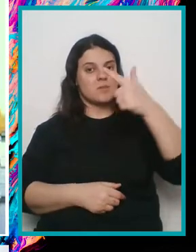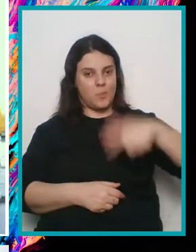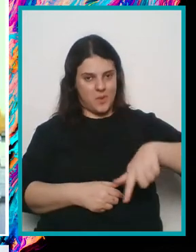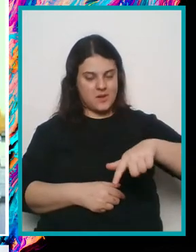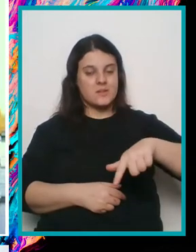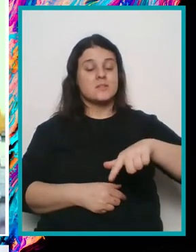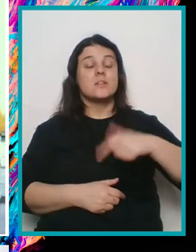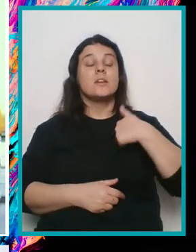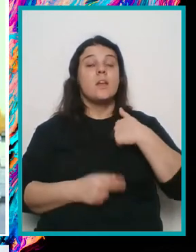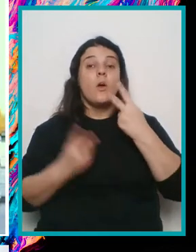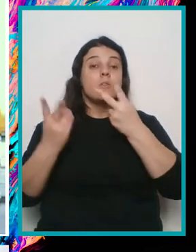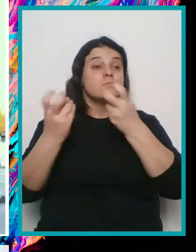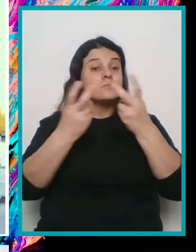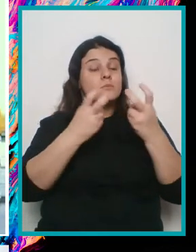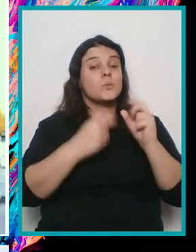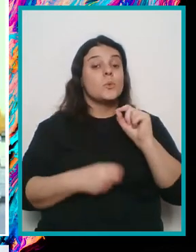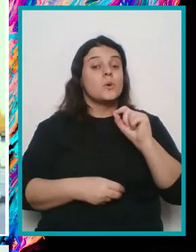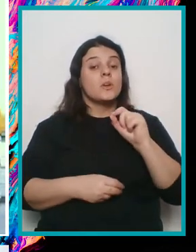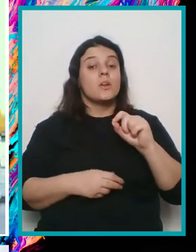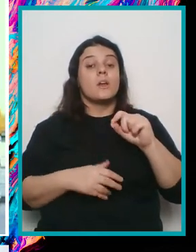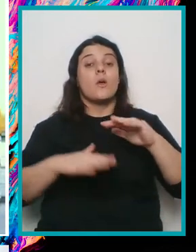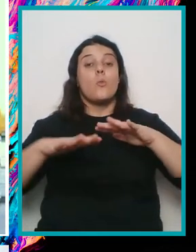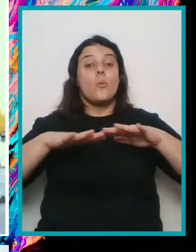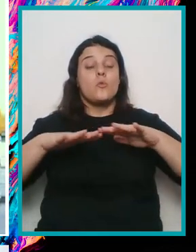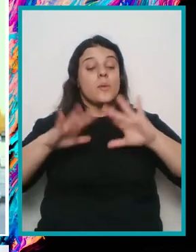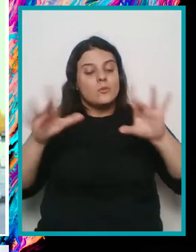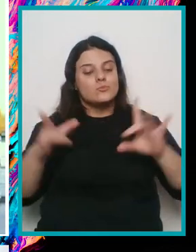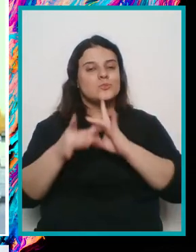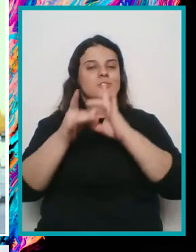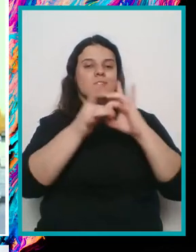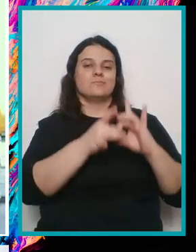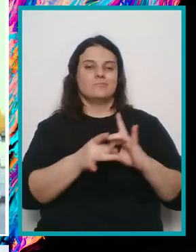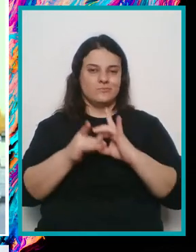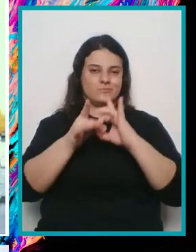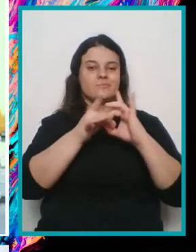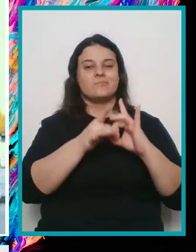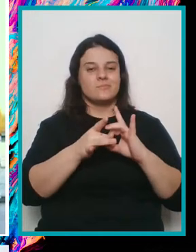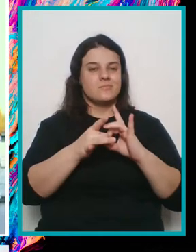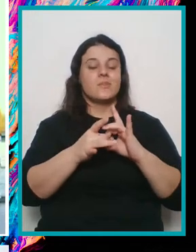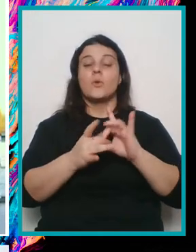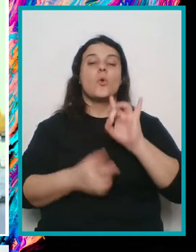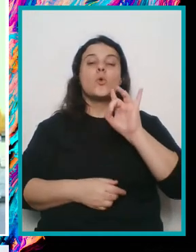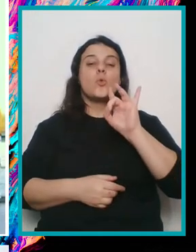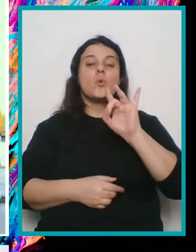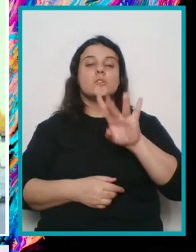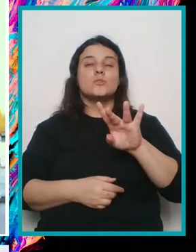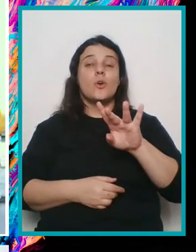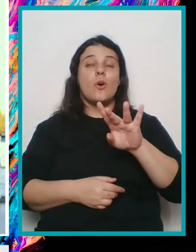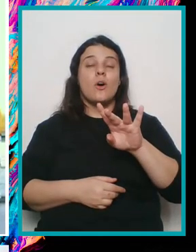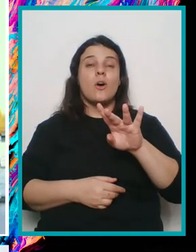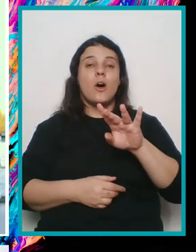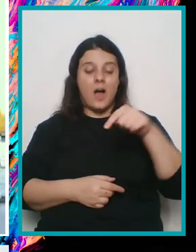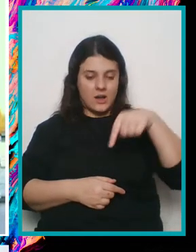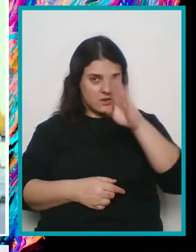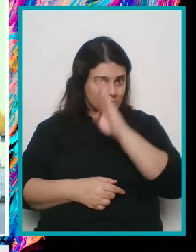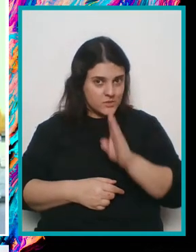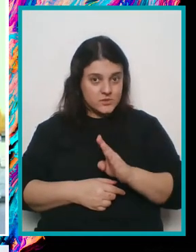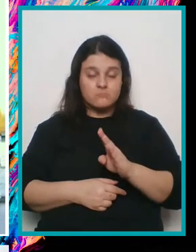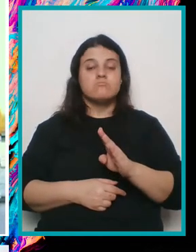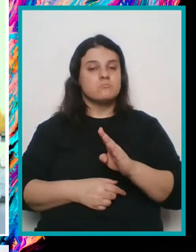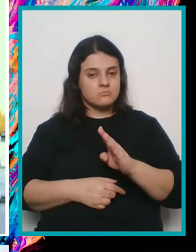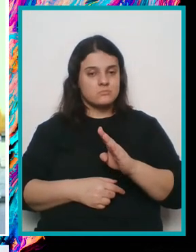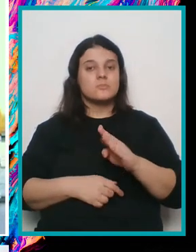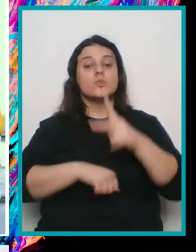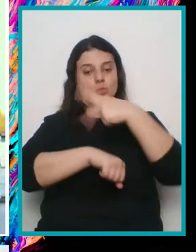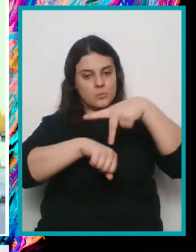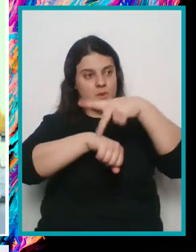também internacionalmente. Tipo, uma conversa como essa. Quando que seria tão fácil assim de acontecer, né? E eu acho